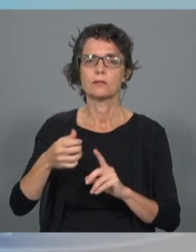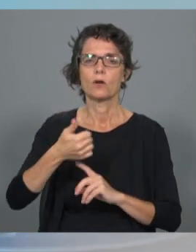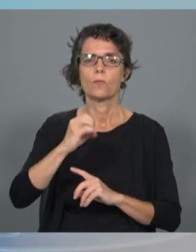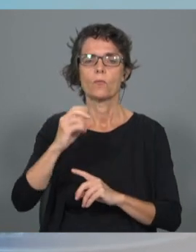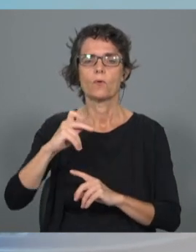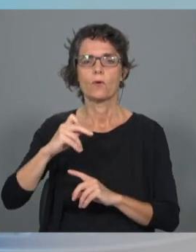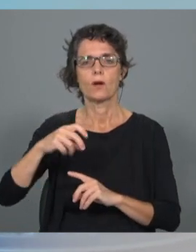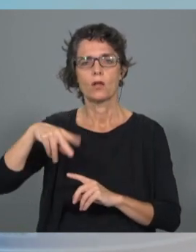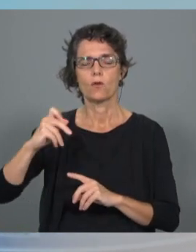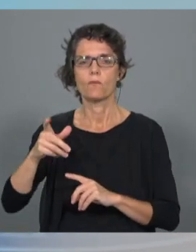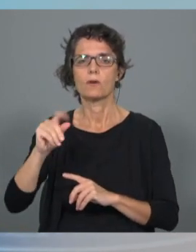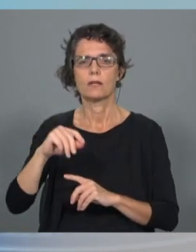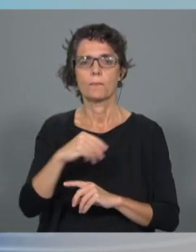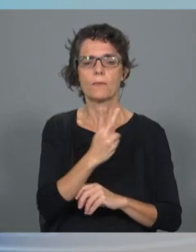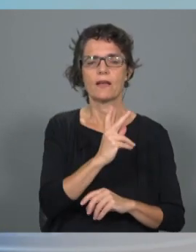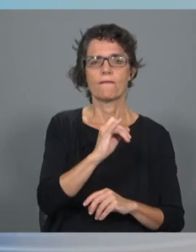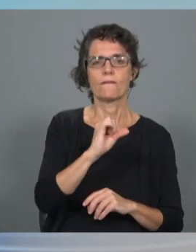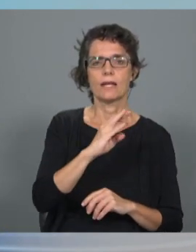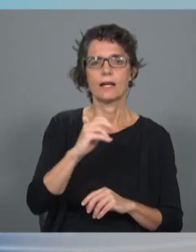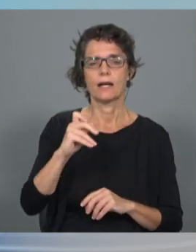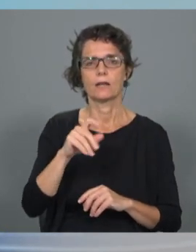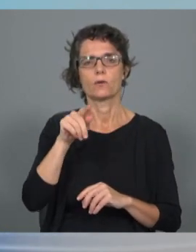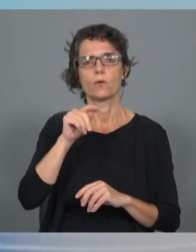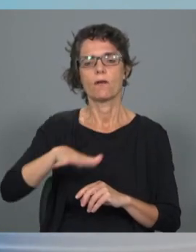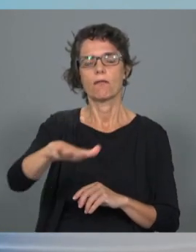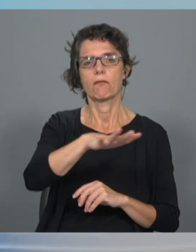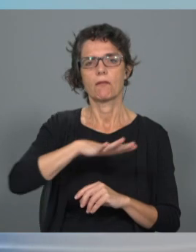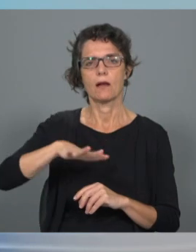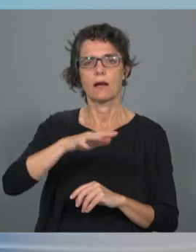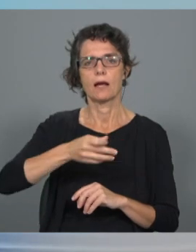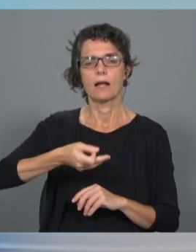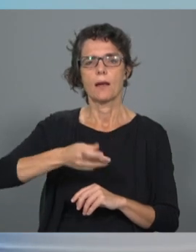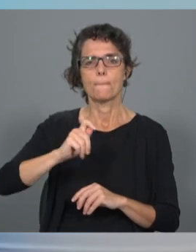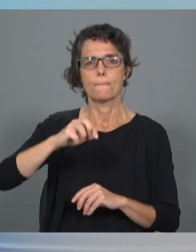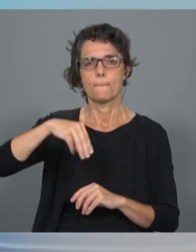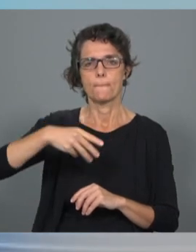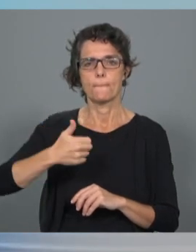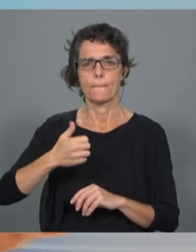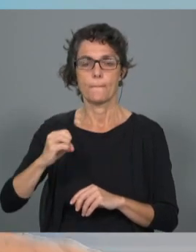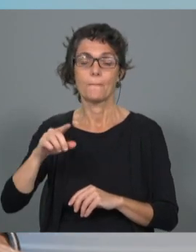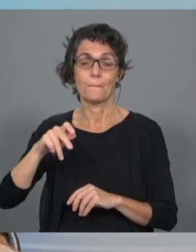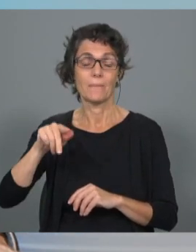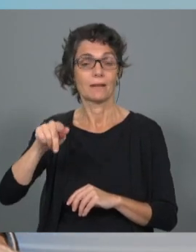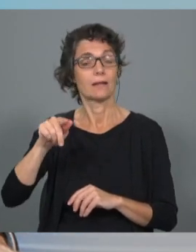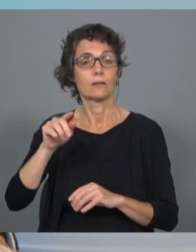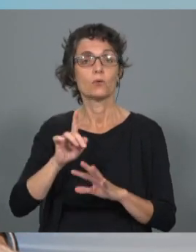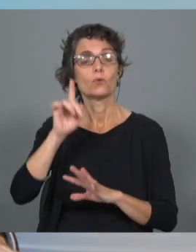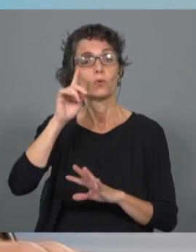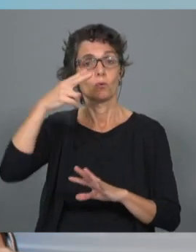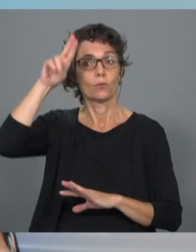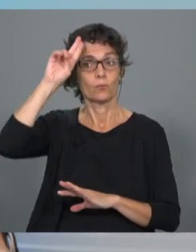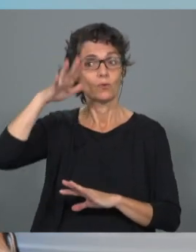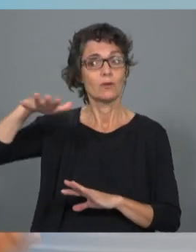e vigário episcopal para a região urbana em Pemba, essa região martirizada no norte de